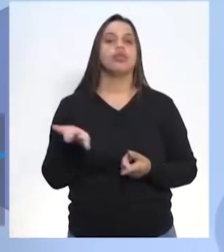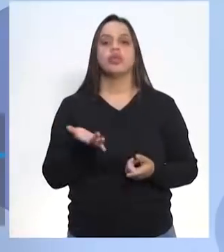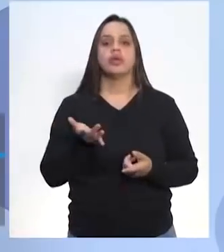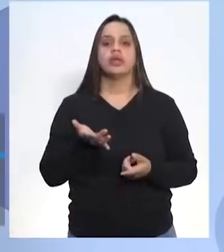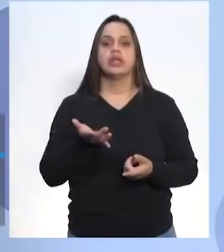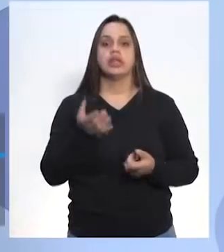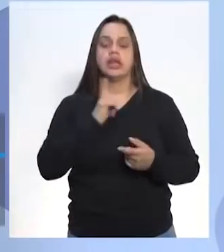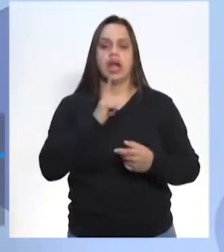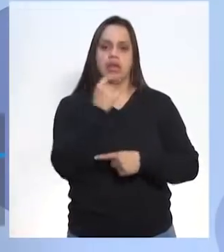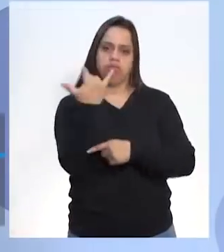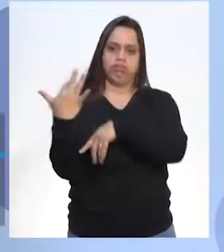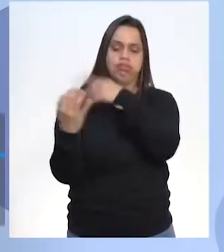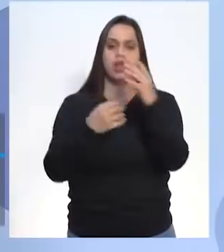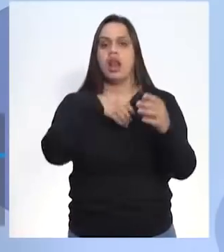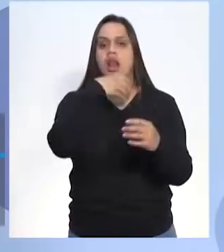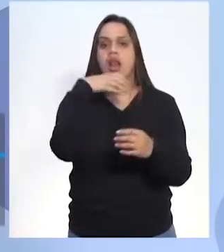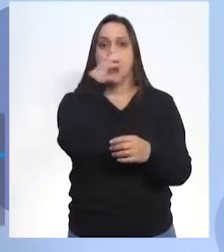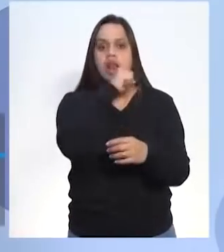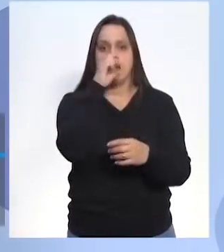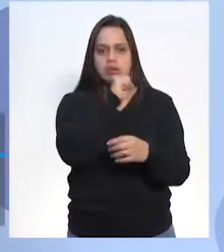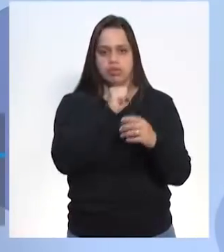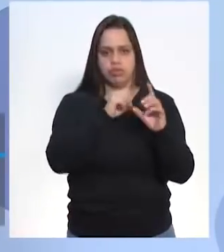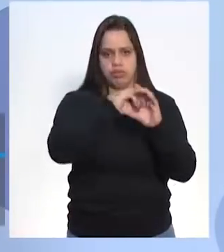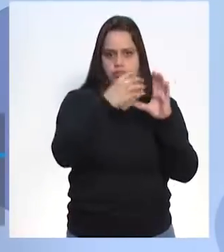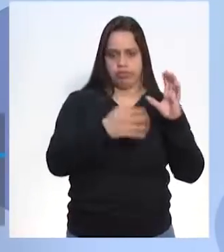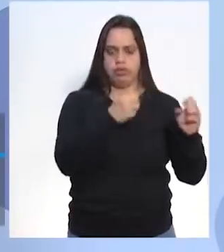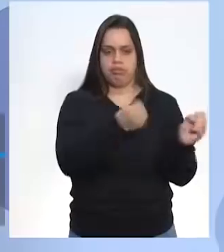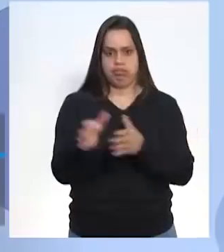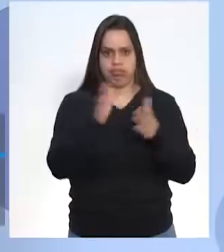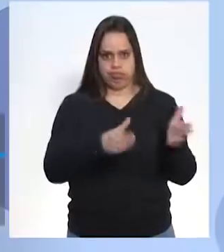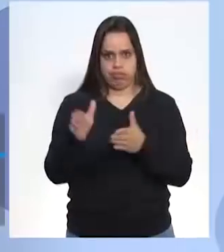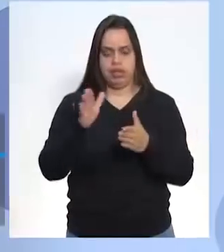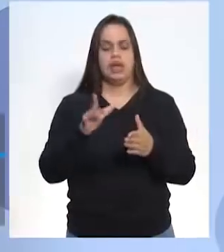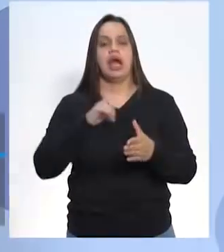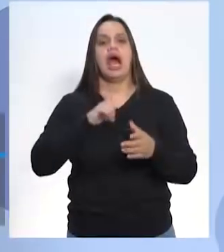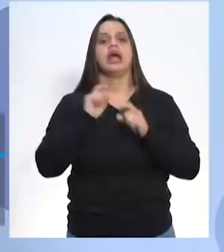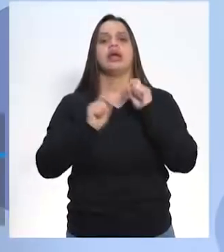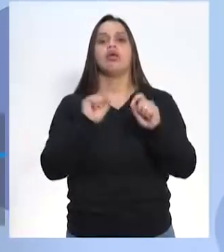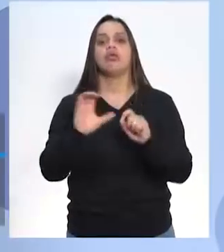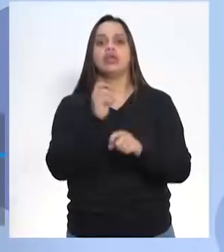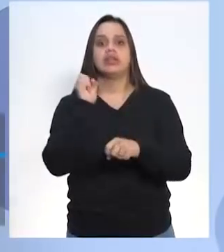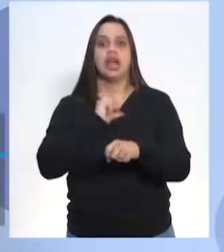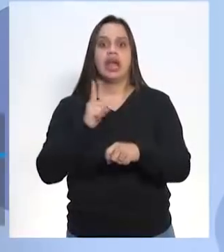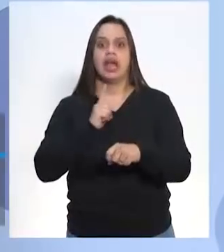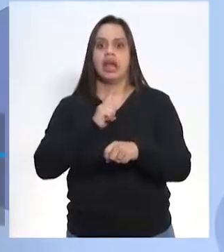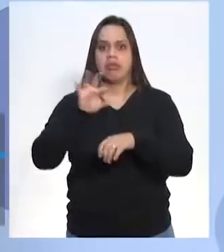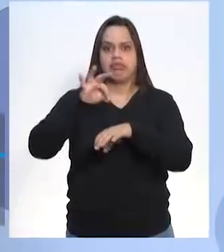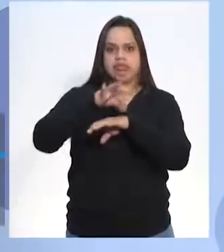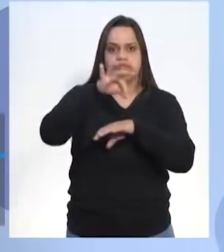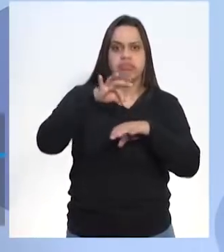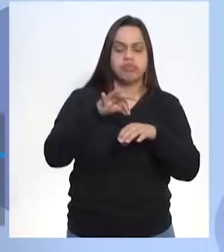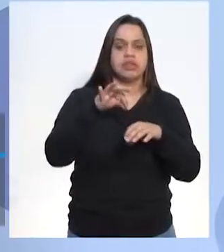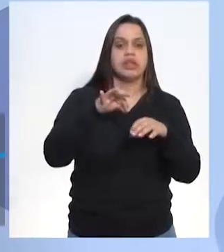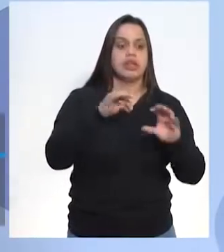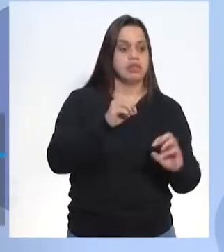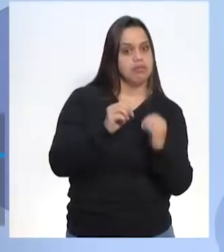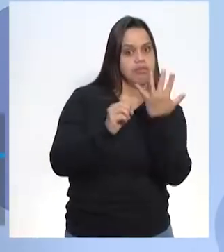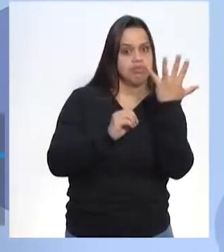tem a produção dele lá e tem uma determinada praga atacando a plantação dele,